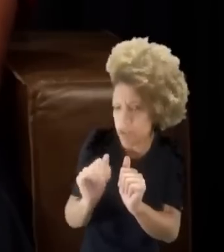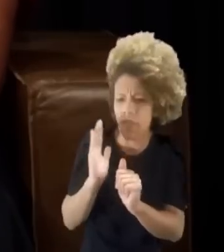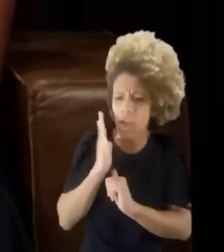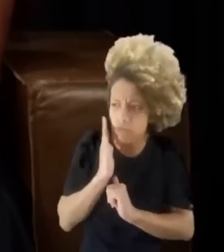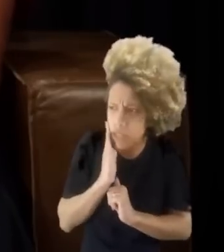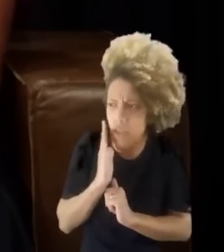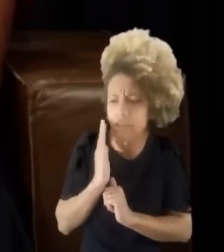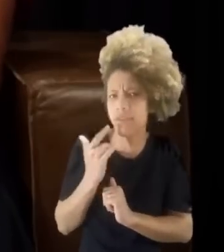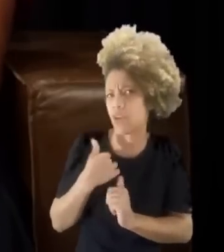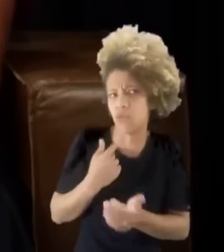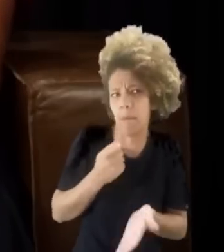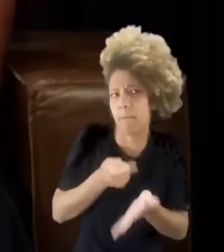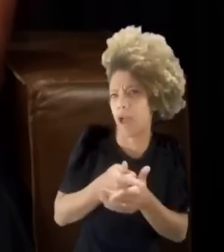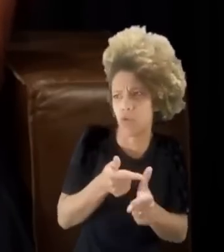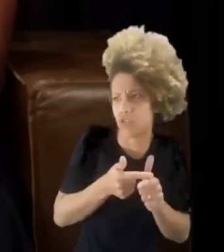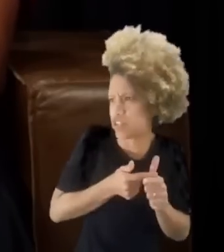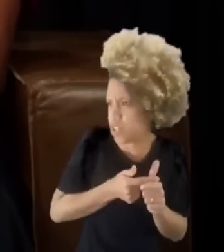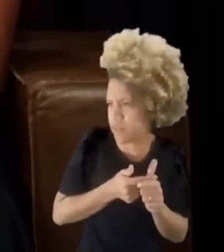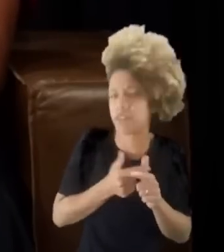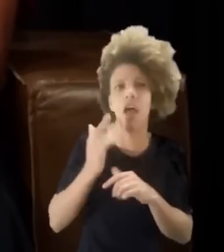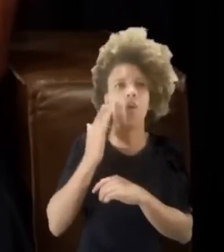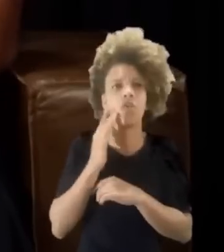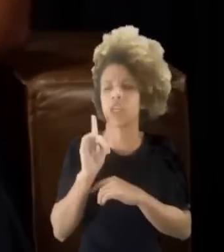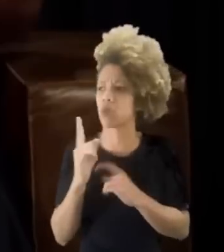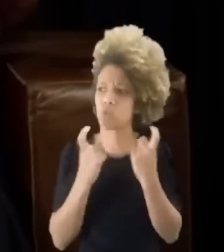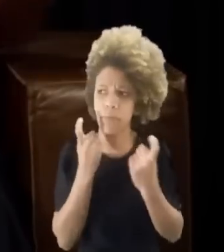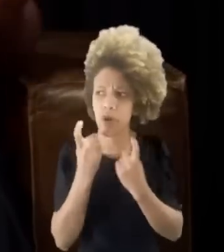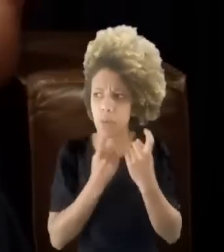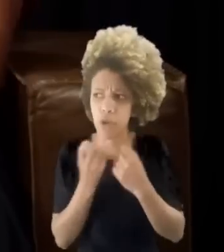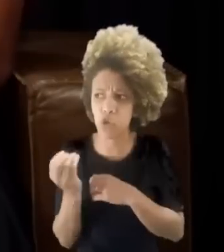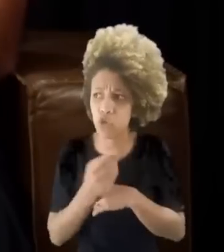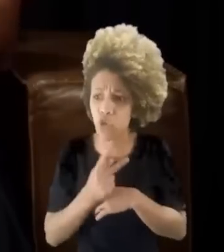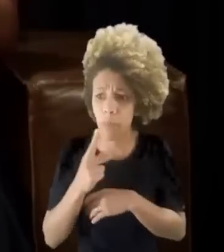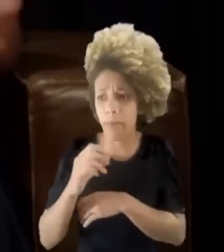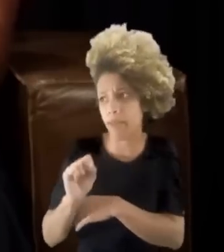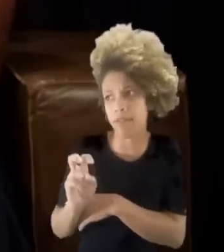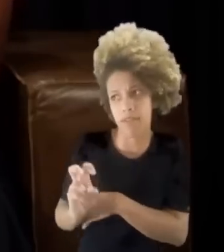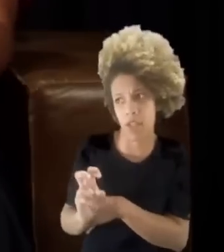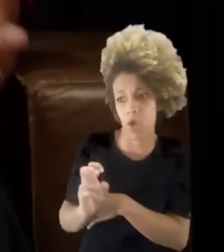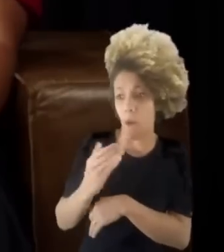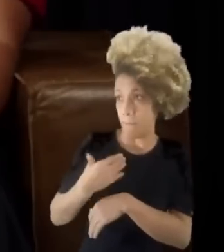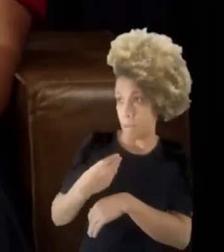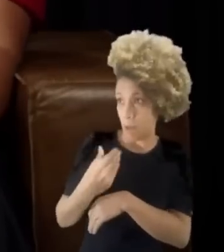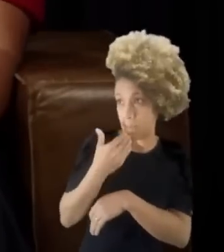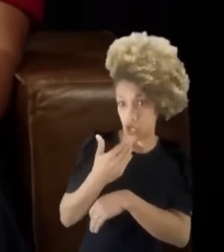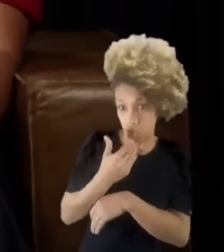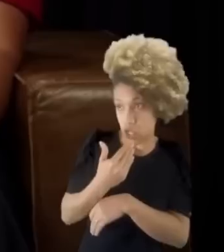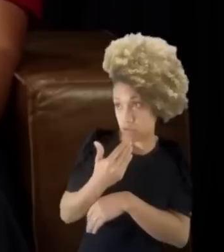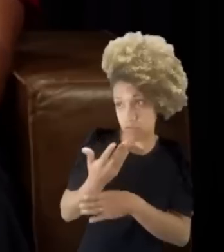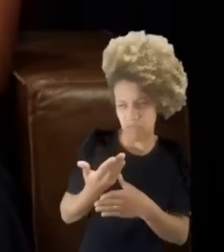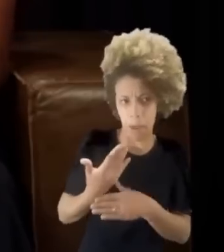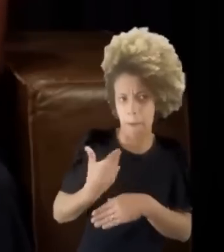eu não entendo eu sei que eu não pago essas dívidas eu sei que eu não tô preocupado com o novo PlayStation que vai sair tá pedindo minha filha não me pede essas coisas minha filha me pede